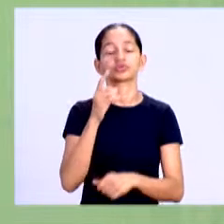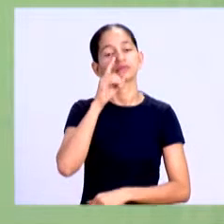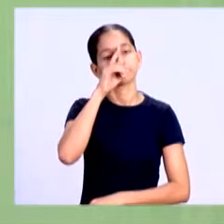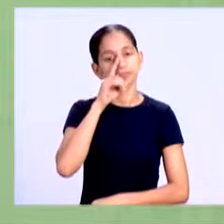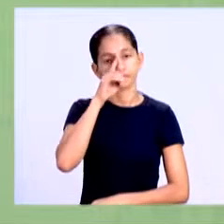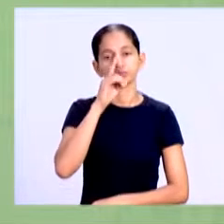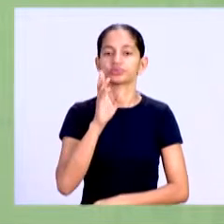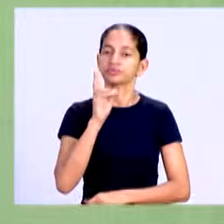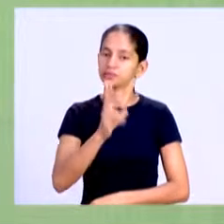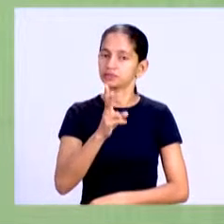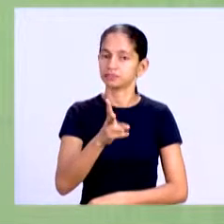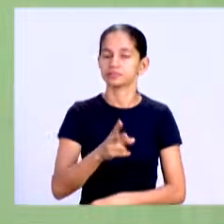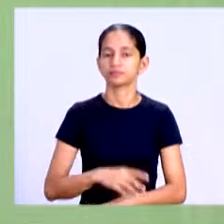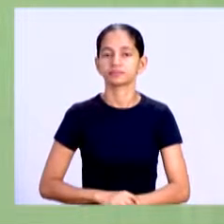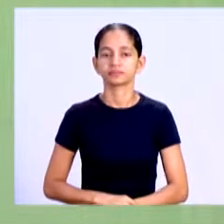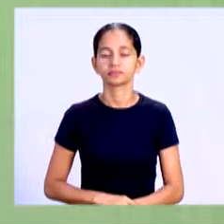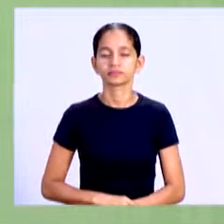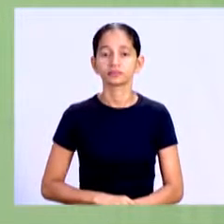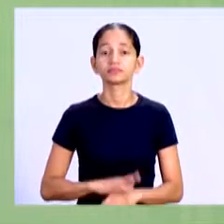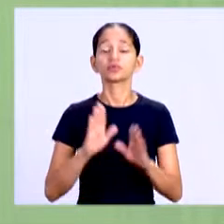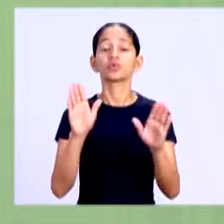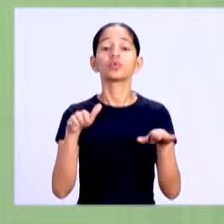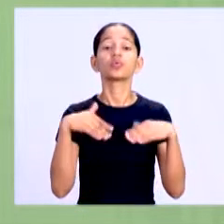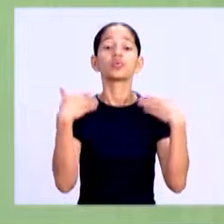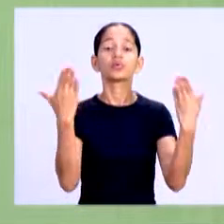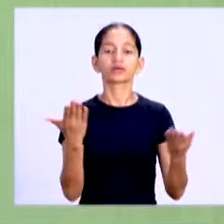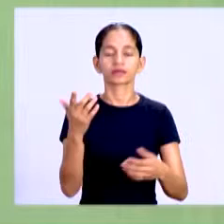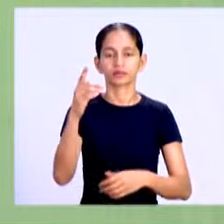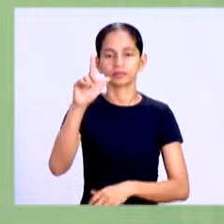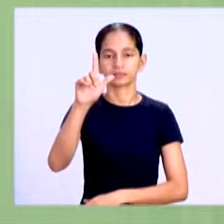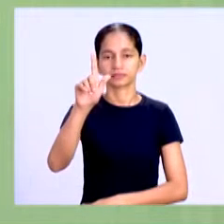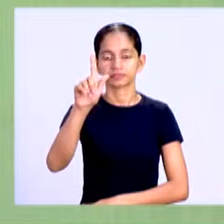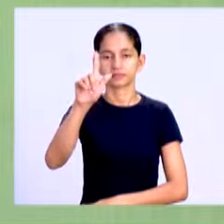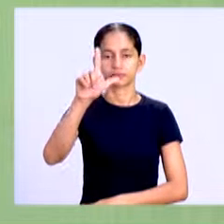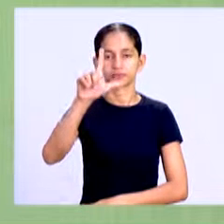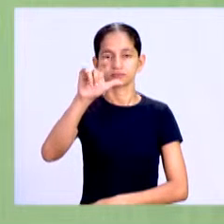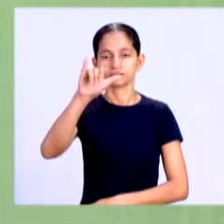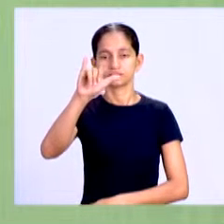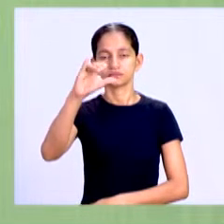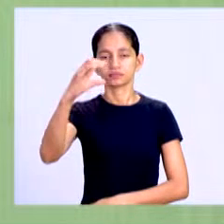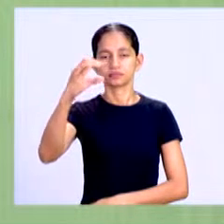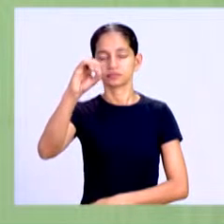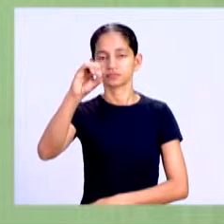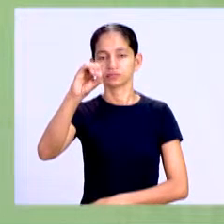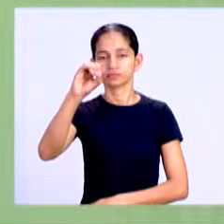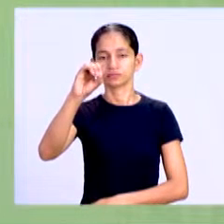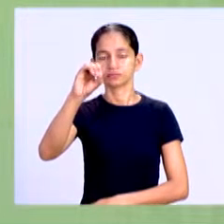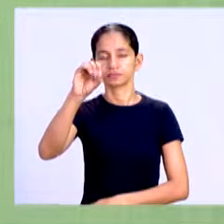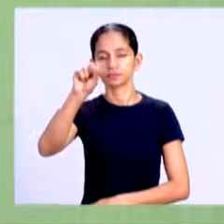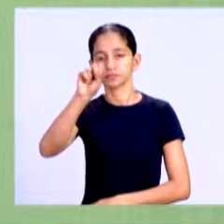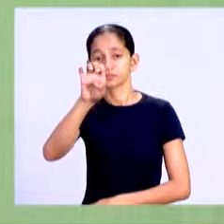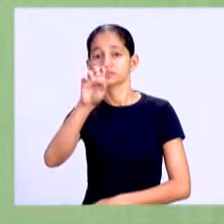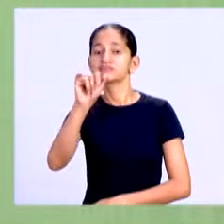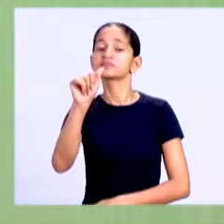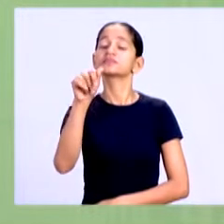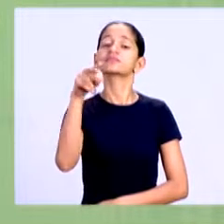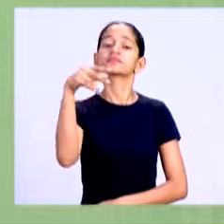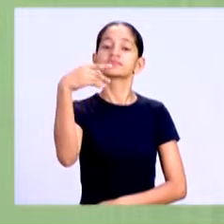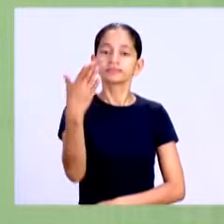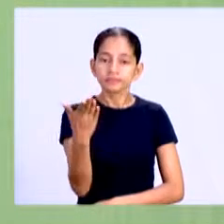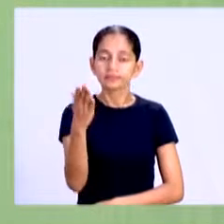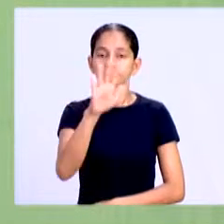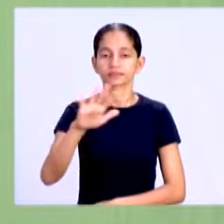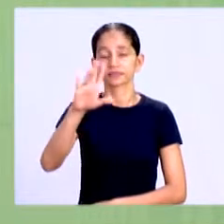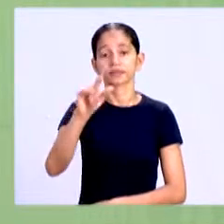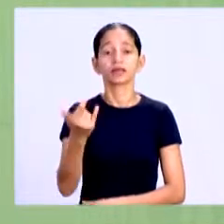perigosos. O que é a glicose? Quando eu falo em glicose e glicemia. A glicose ela é a fonte